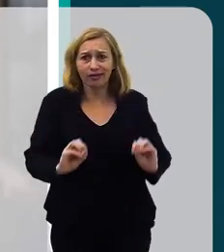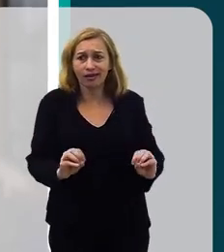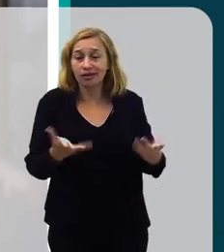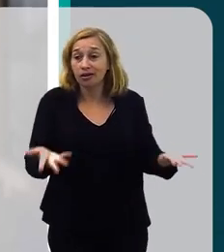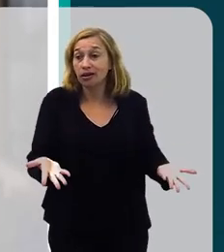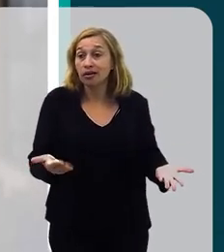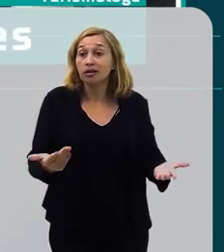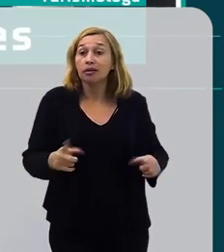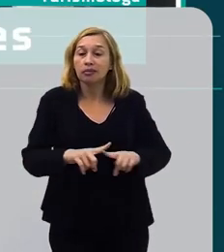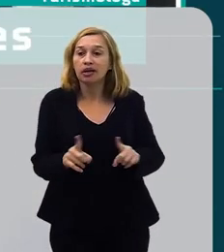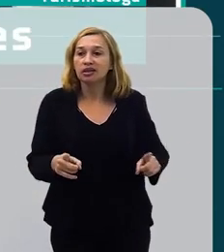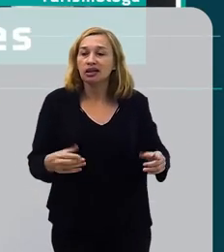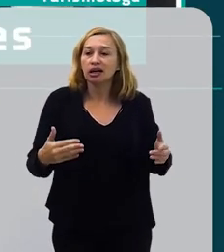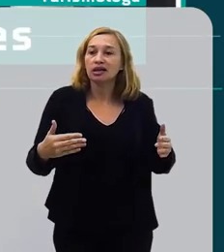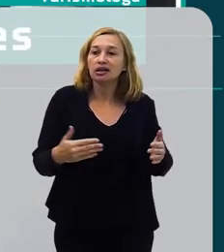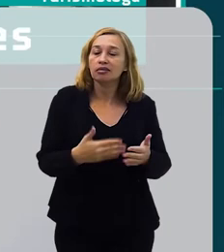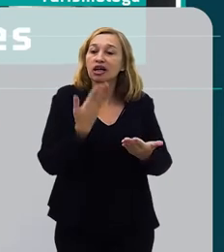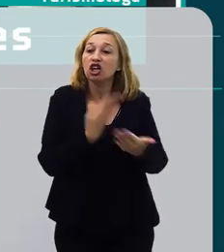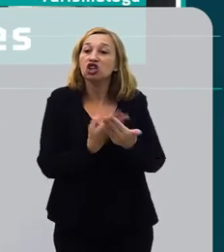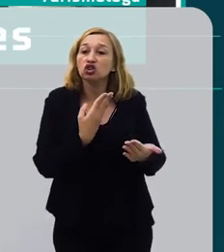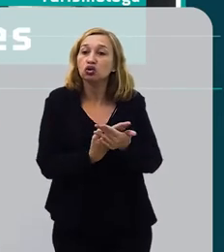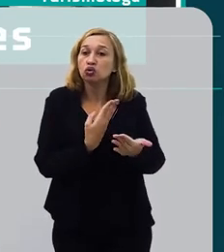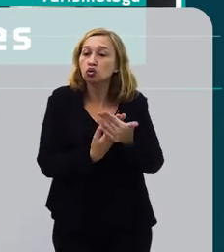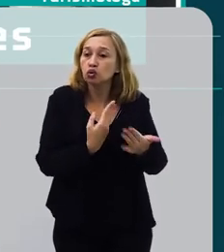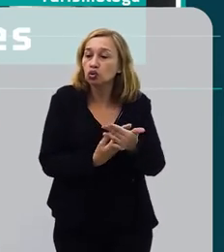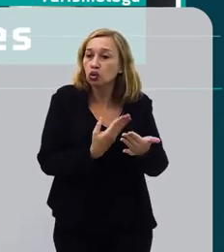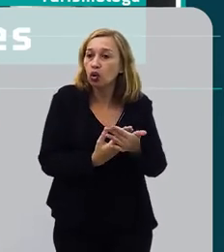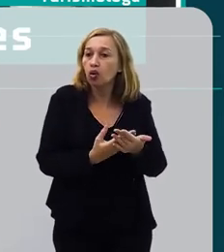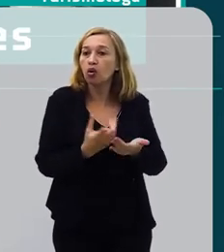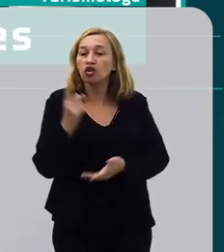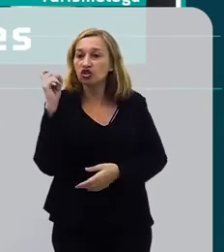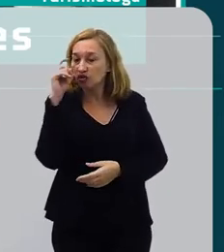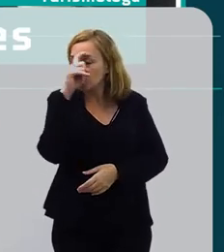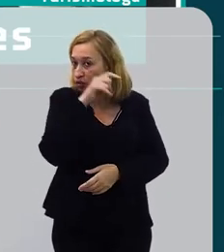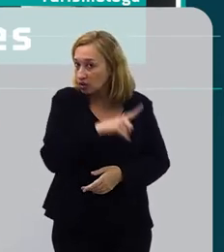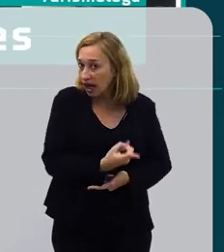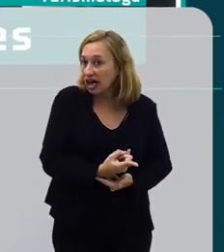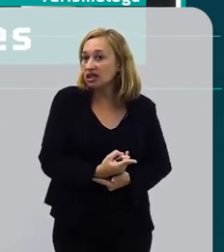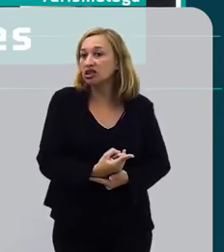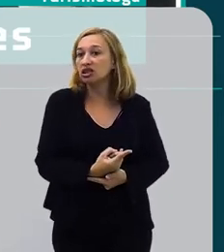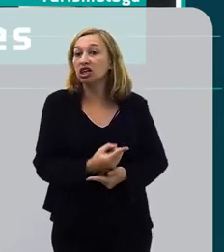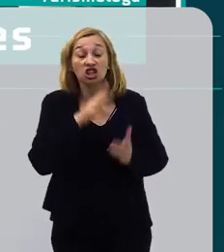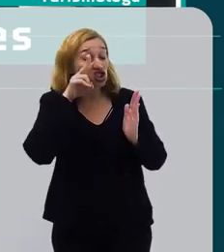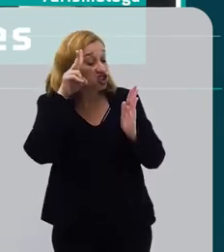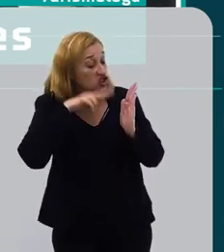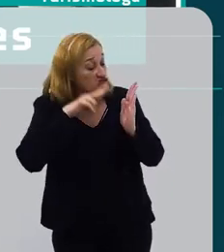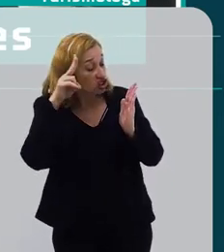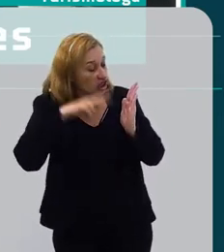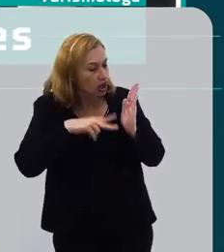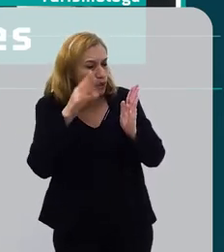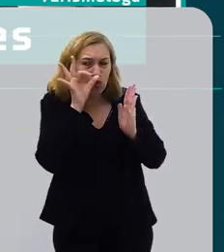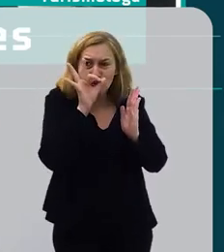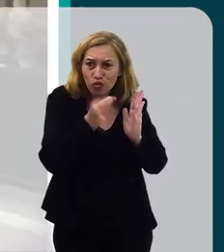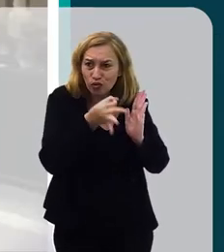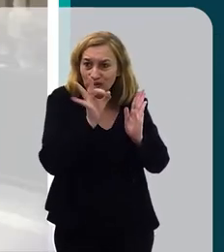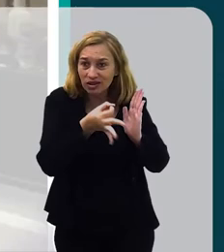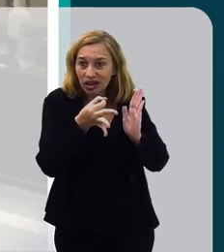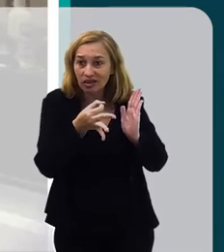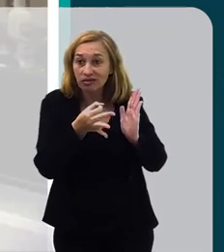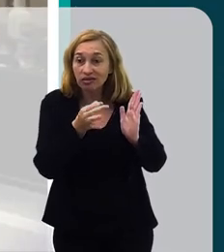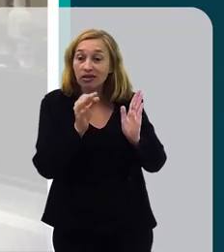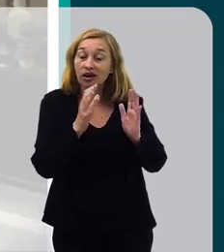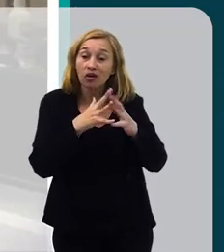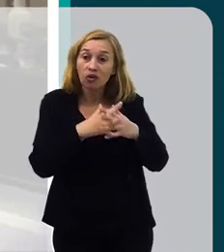precisaria. Mas Mas enfim. até para quem estudou muito, a dificuldade de ler